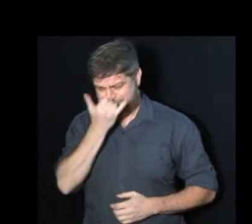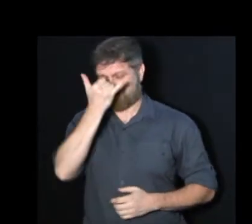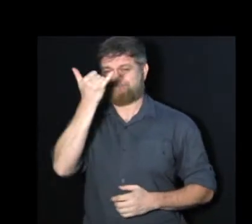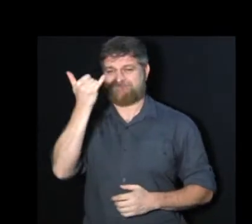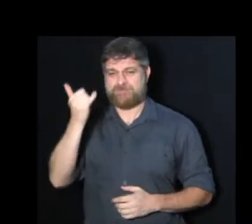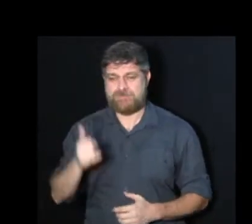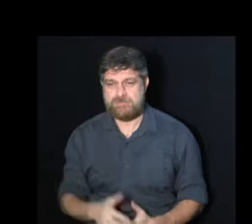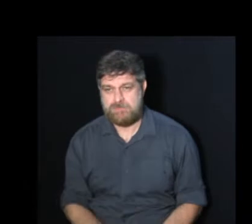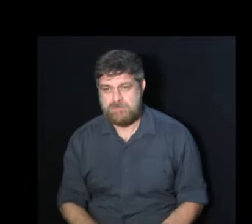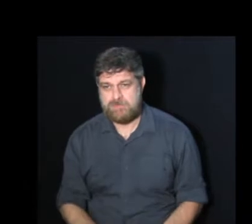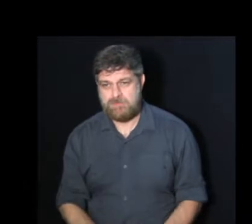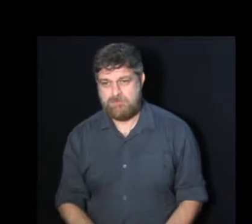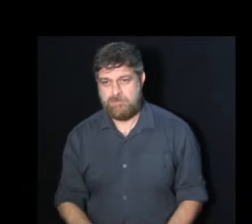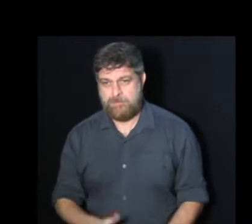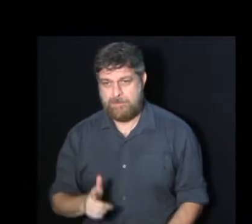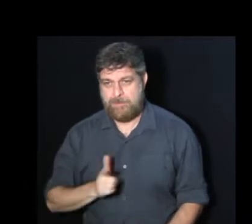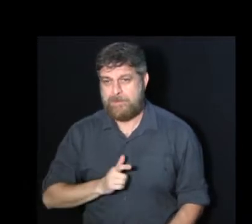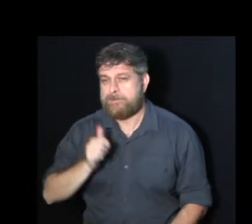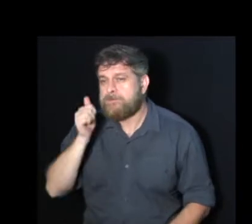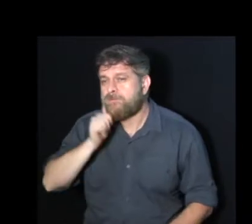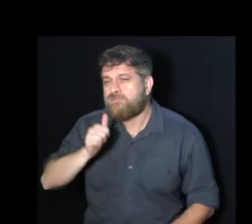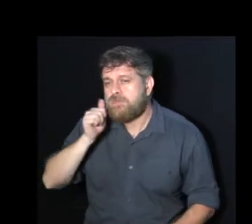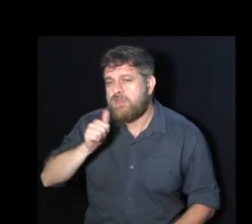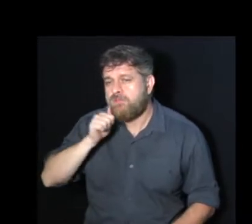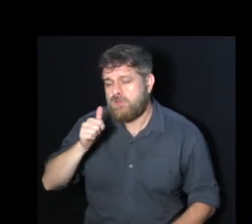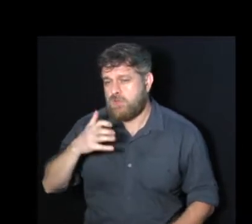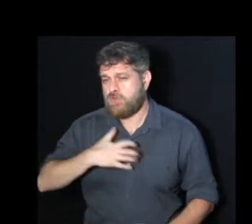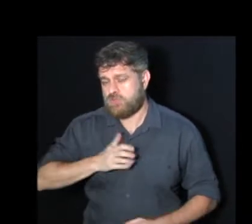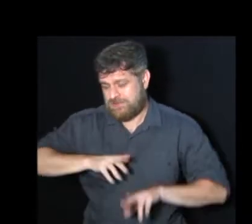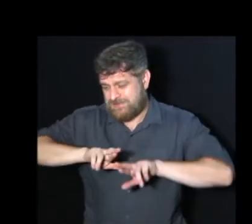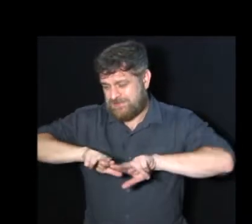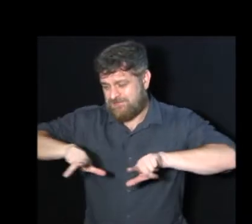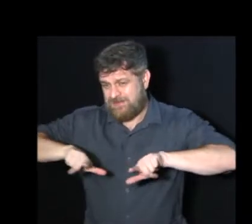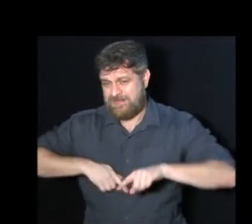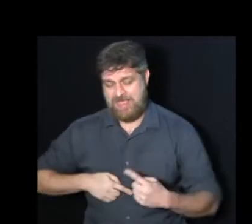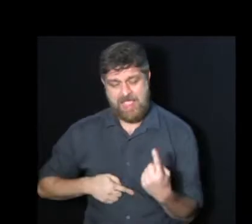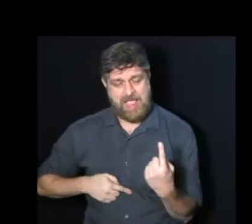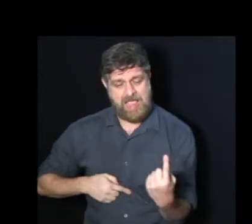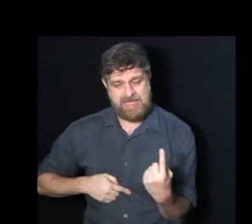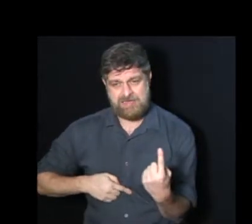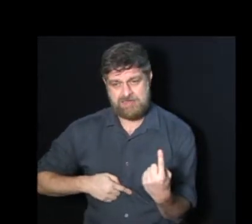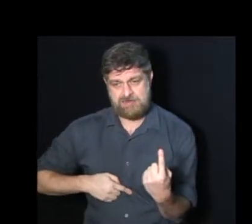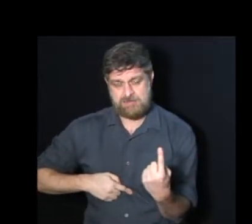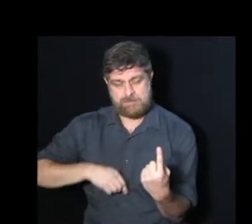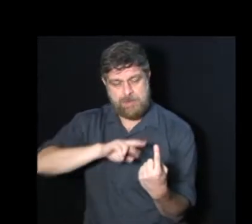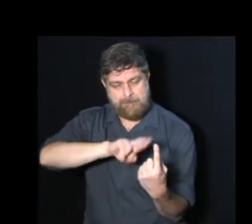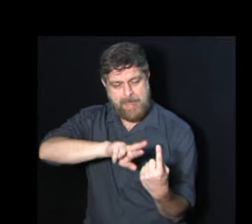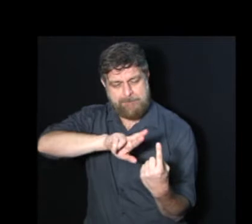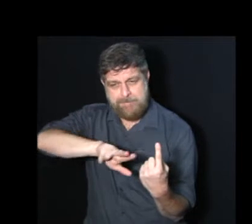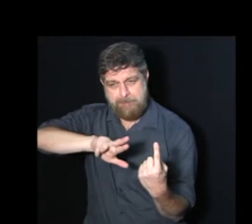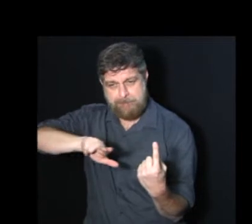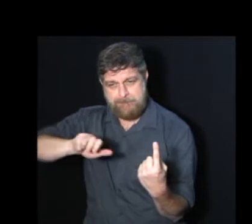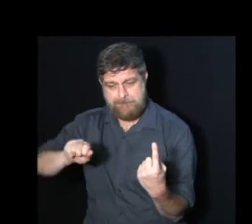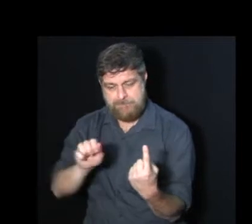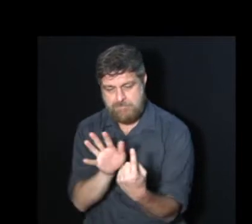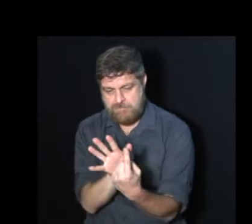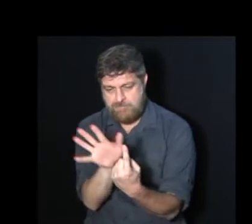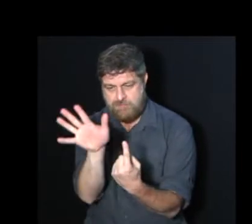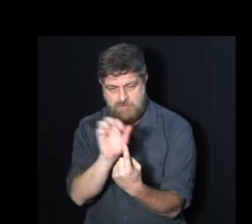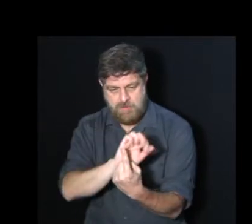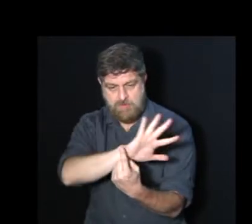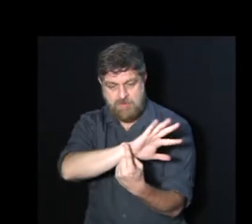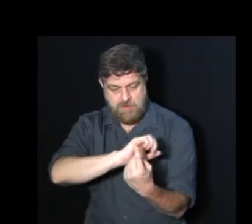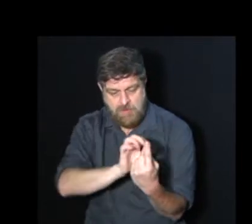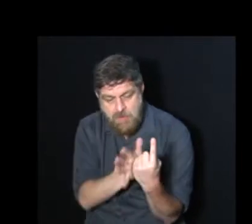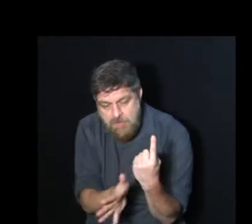tratar as mulheres de uma forma diferente a partir de cada um desses componentes identitários é